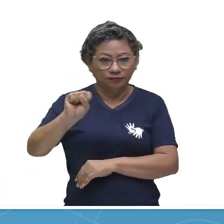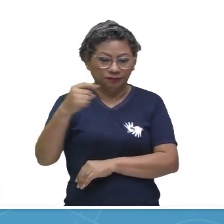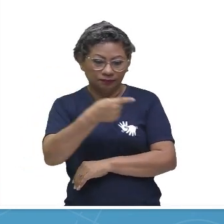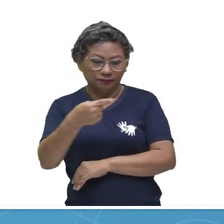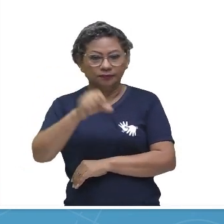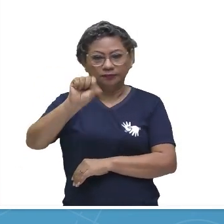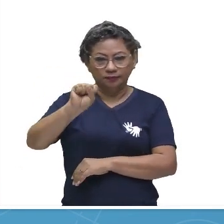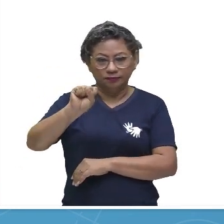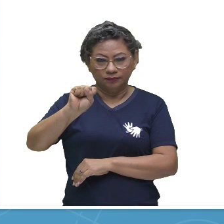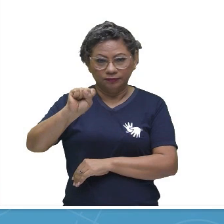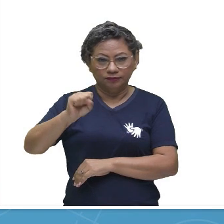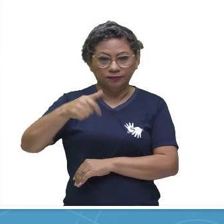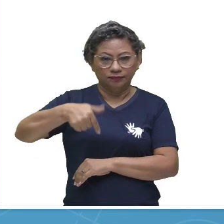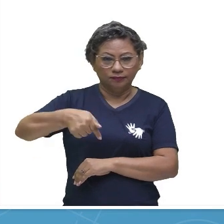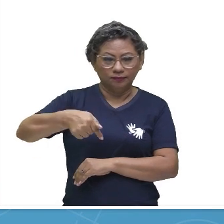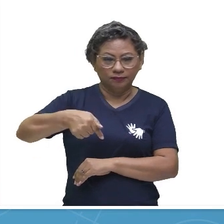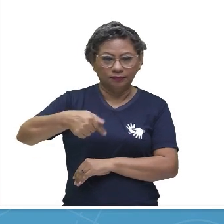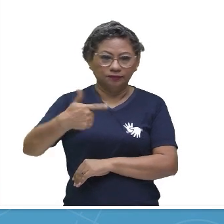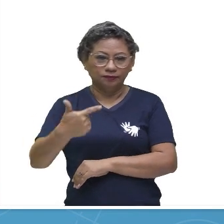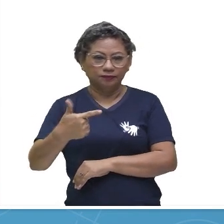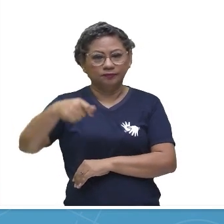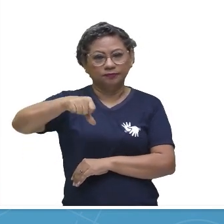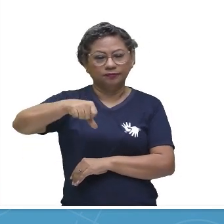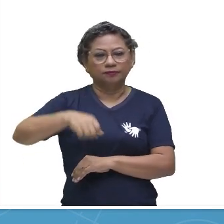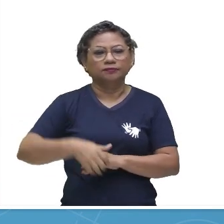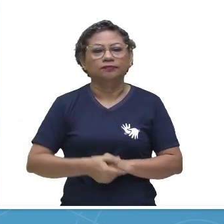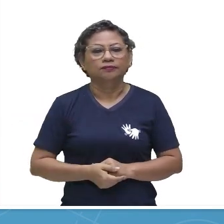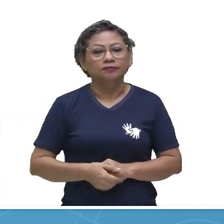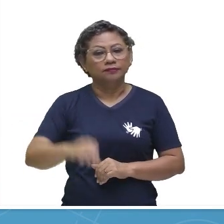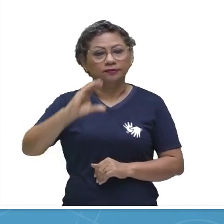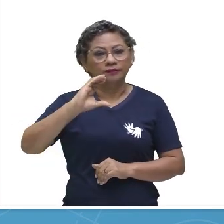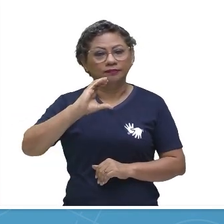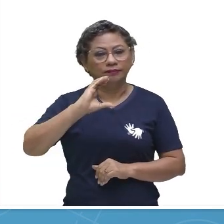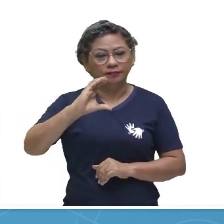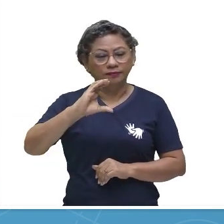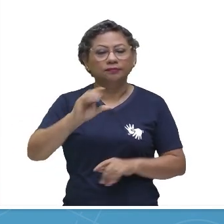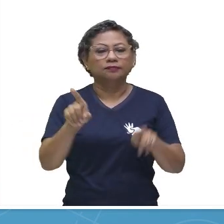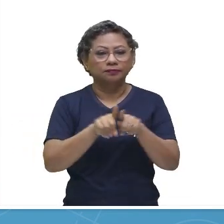9, 729. Perfeito? E na letra C,